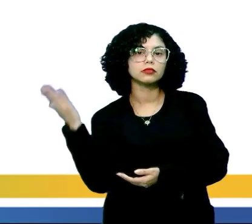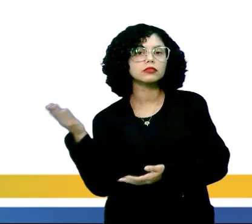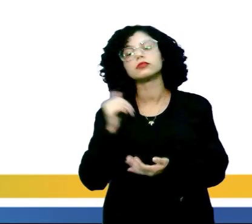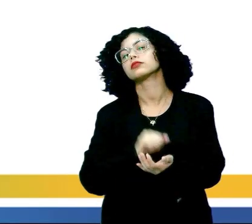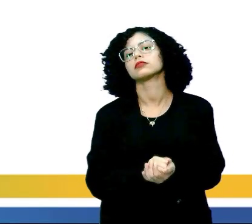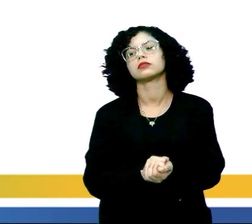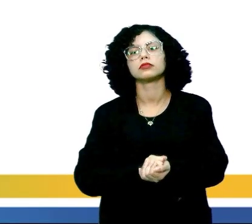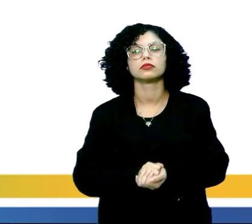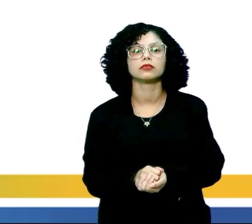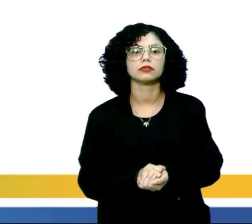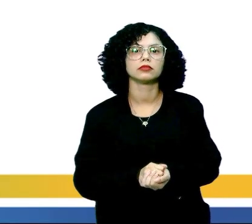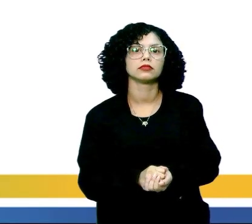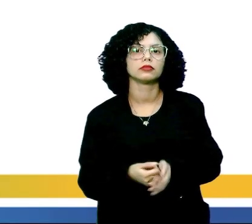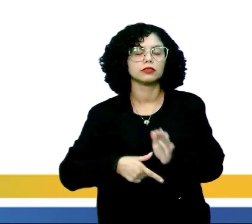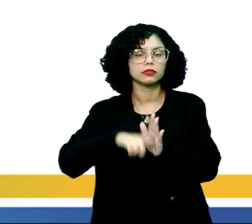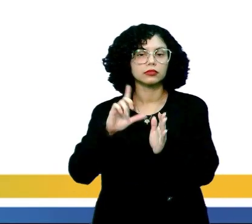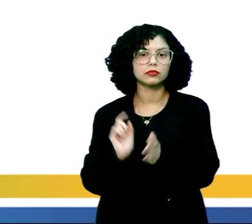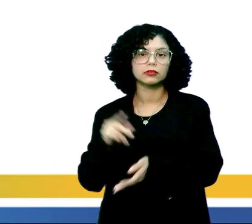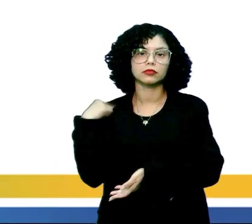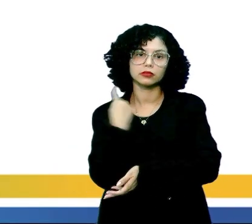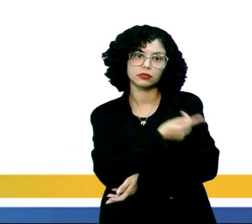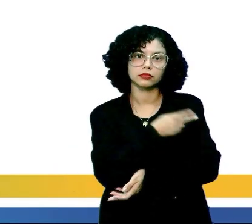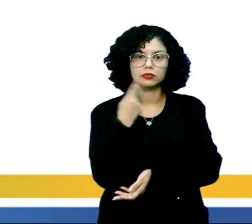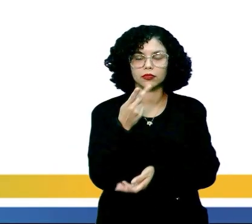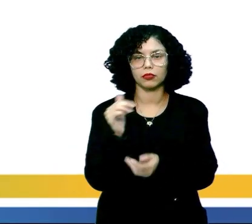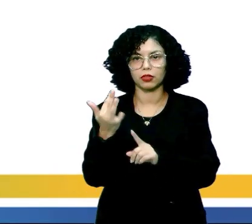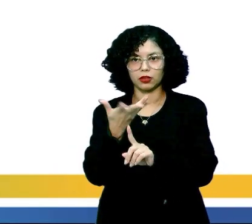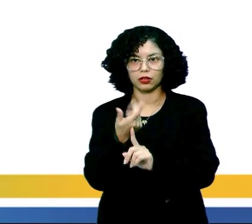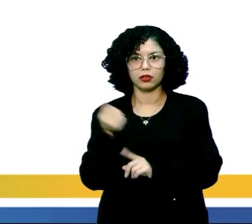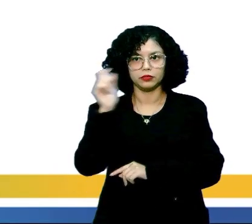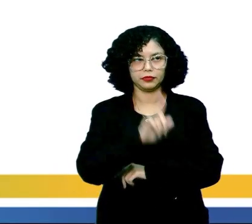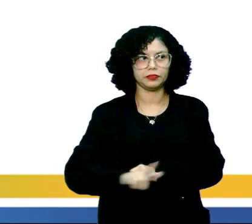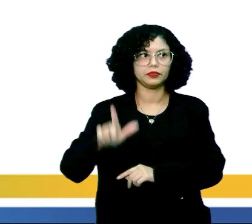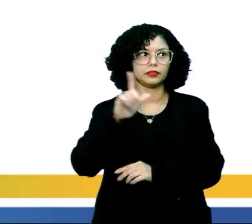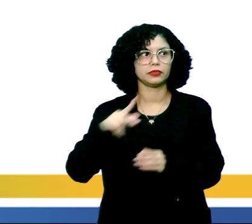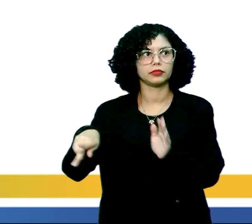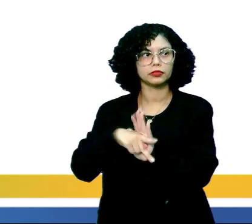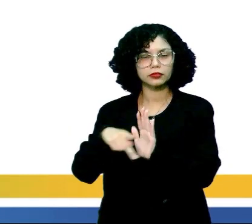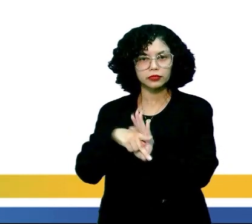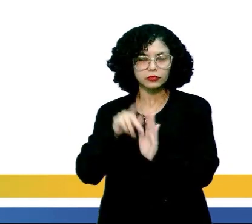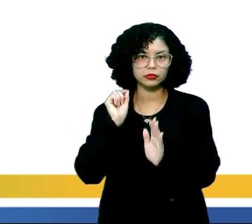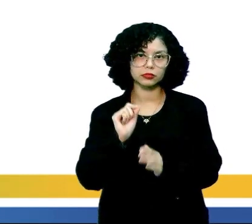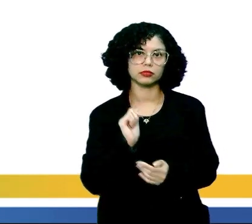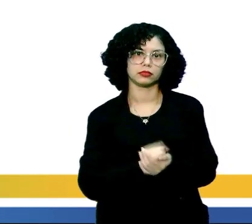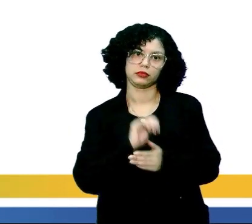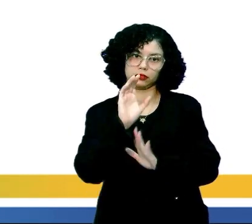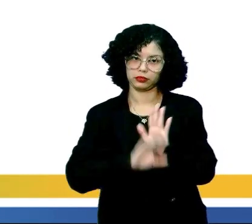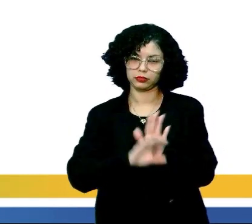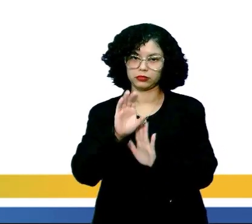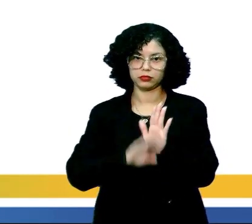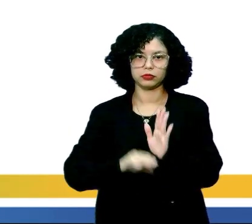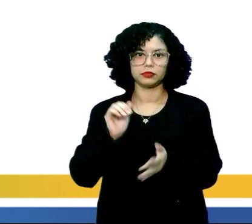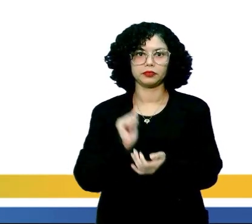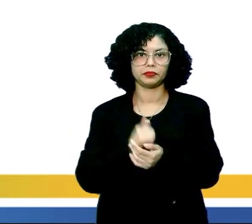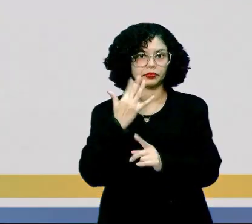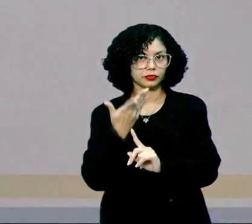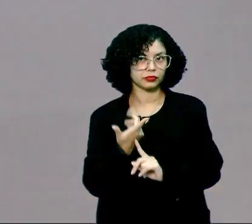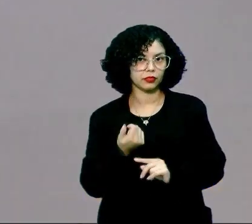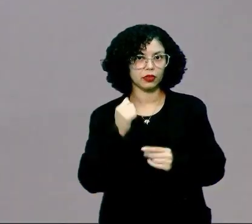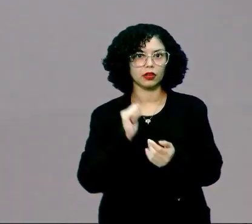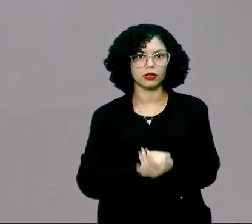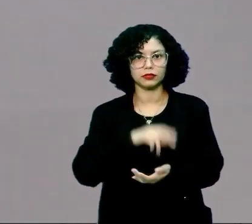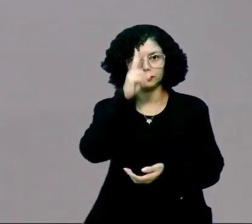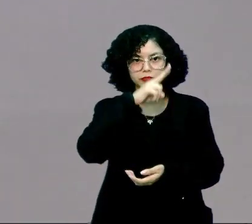trouxe para vocês, antes de a gente falar da arte literária em si, a conceituação de arte. E